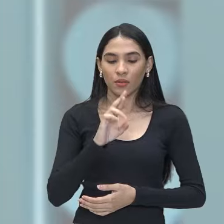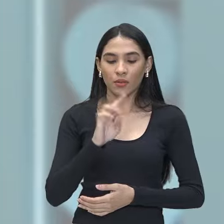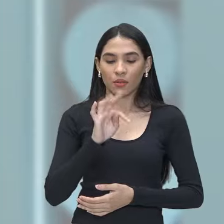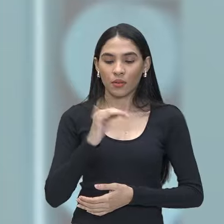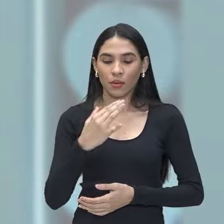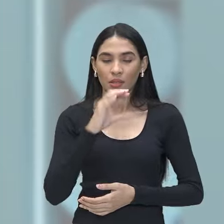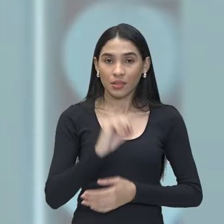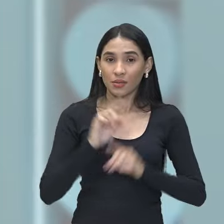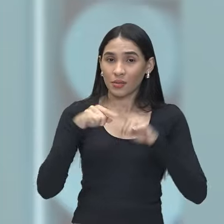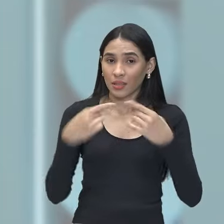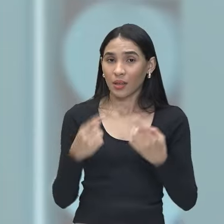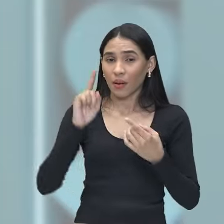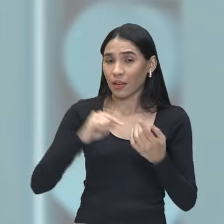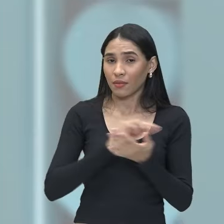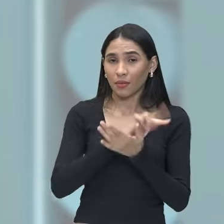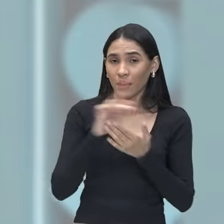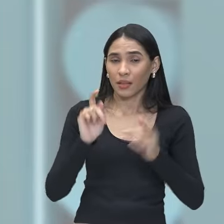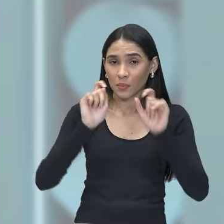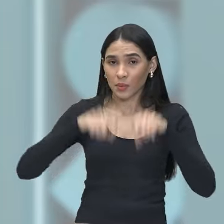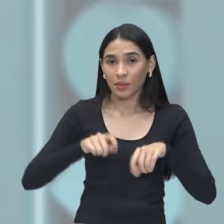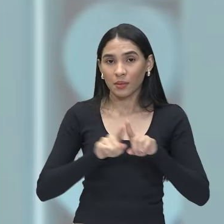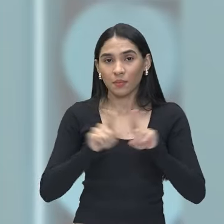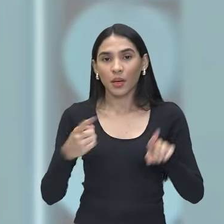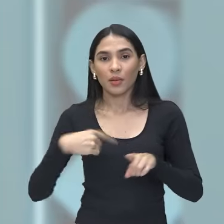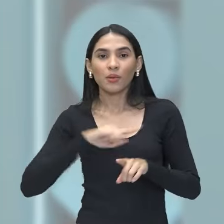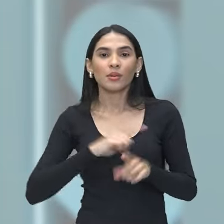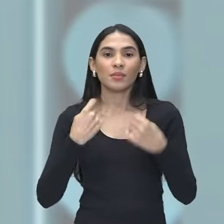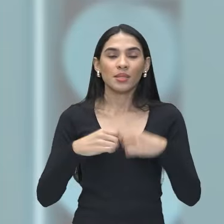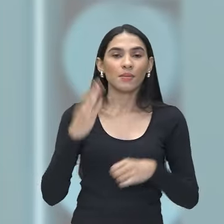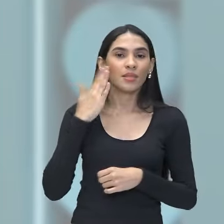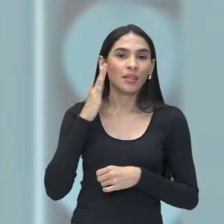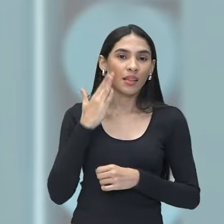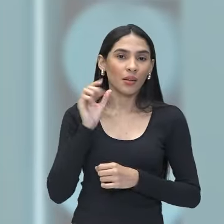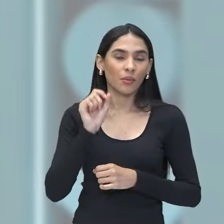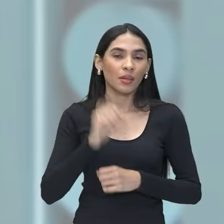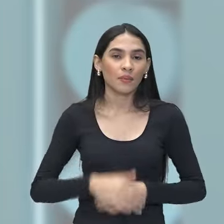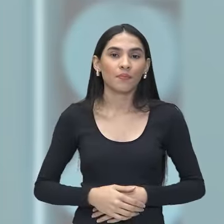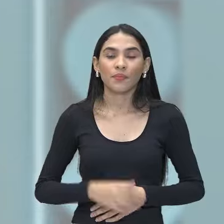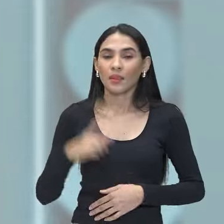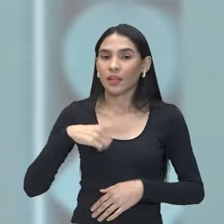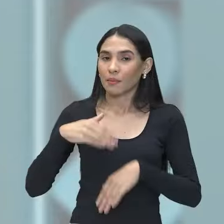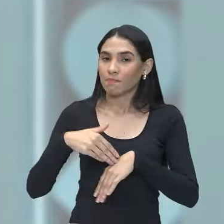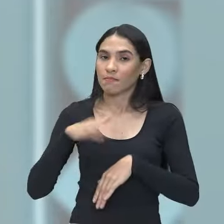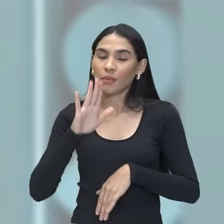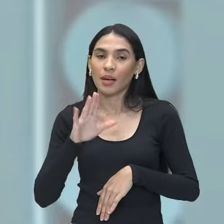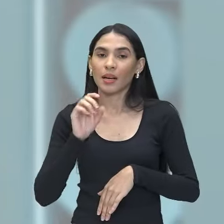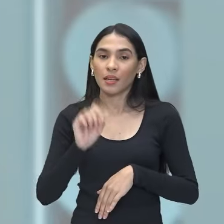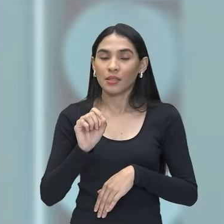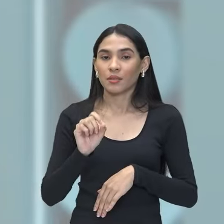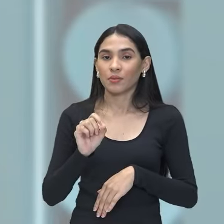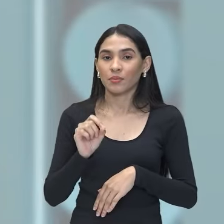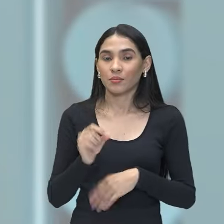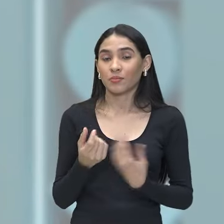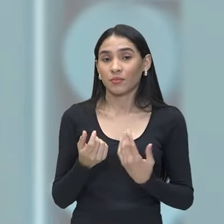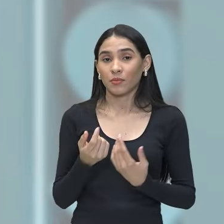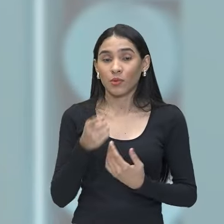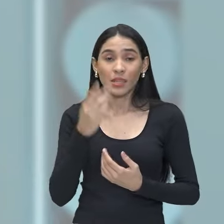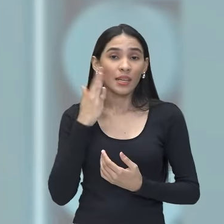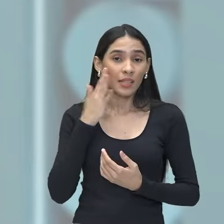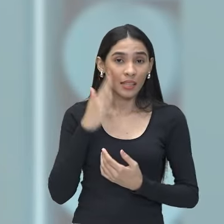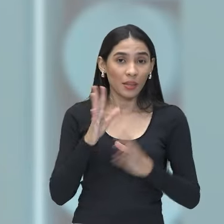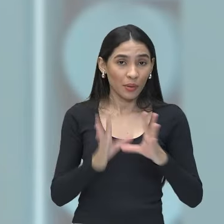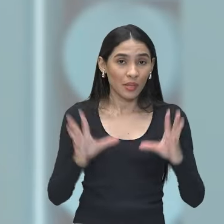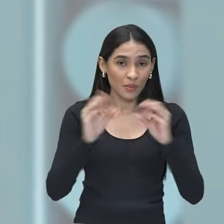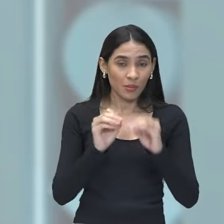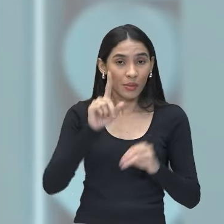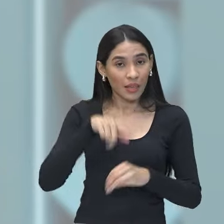Então, são muitas possibilidades, mas o que nós temos que entender é que, então, temos aí mais uma forma de compor um resumo,